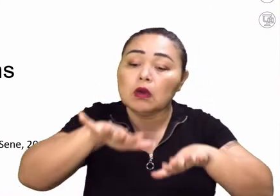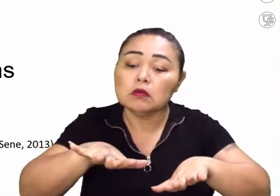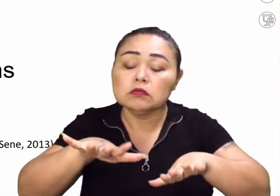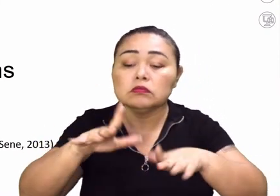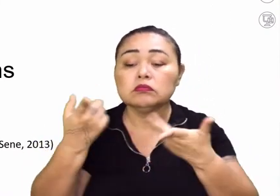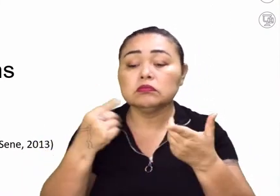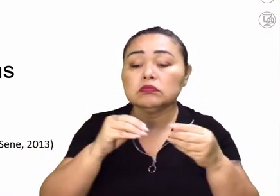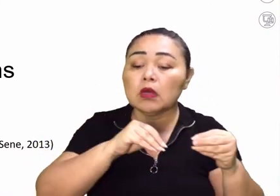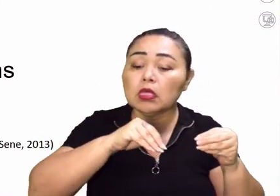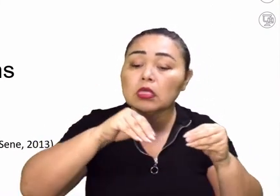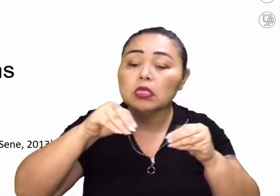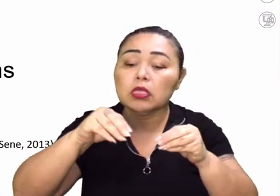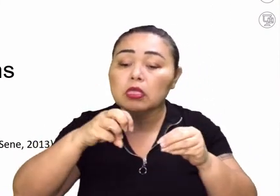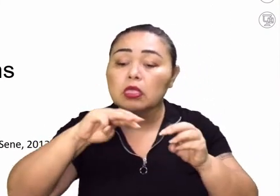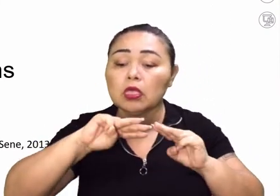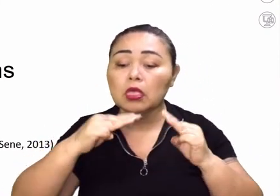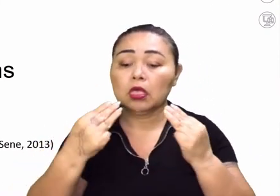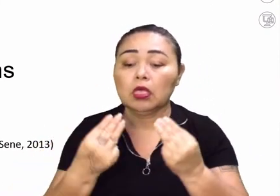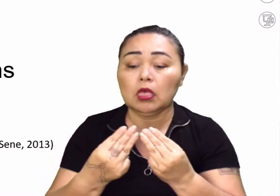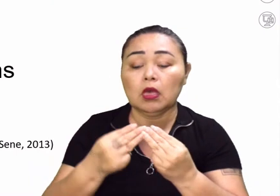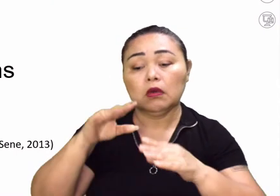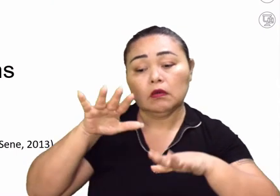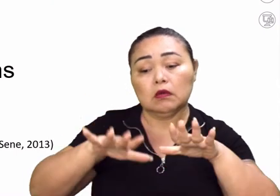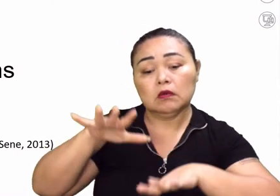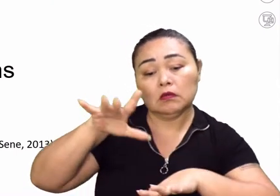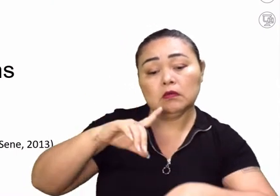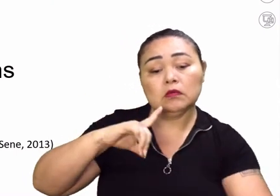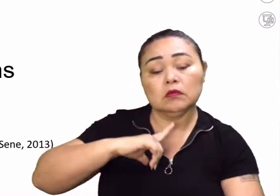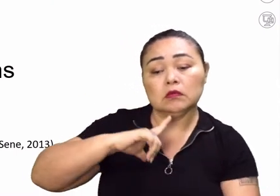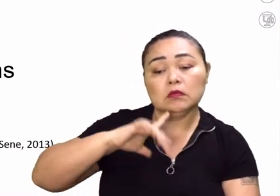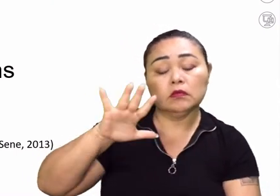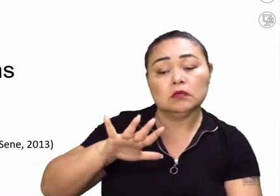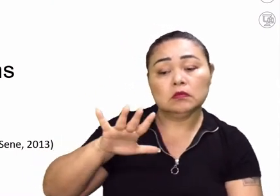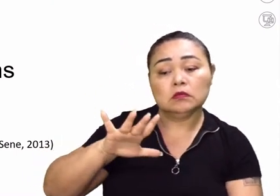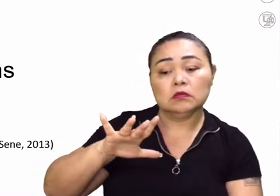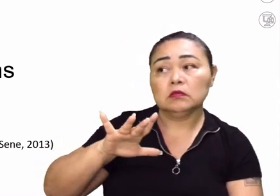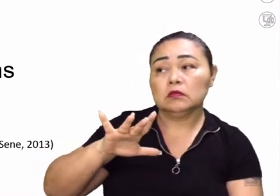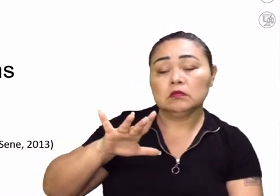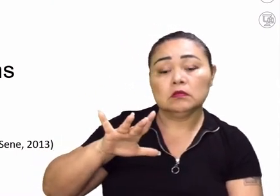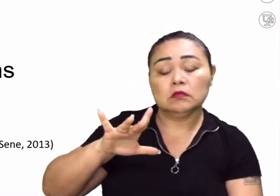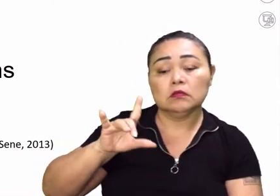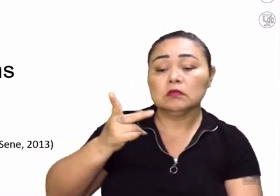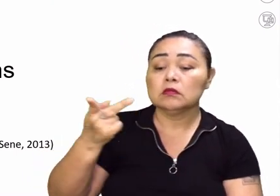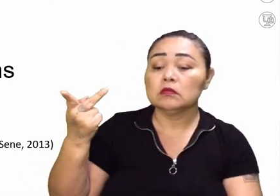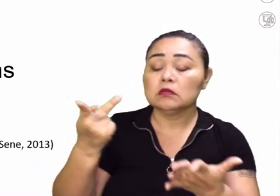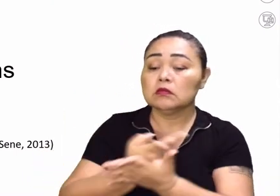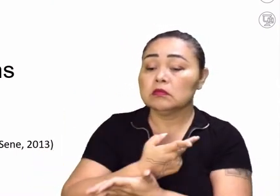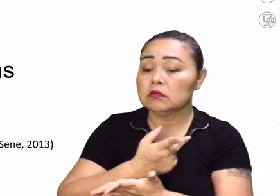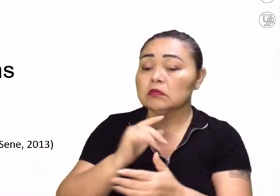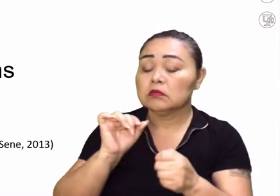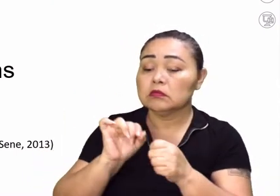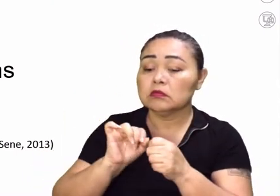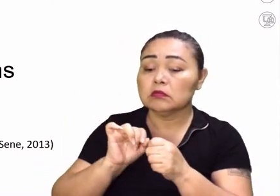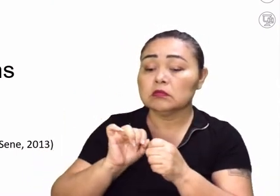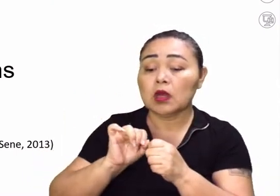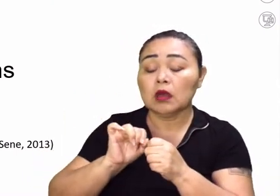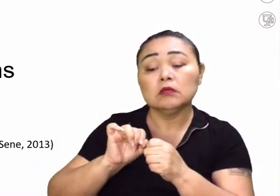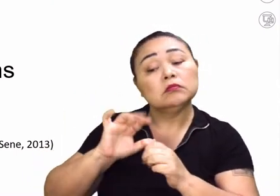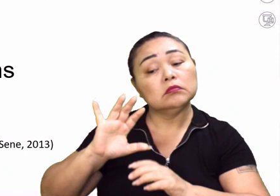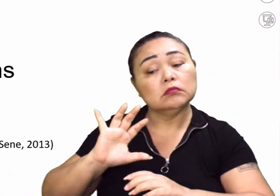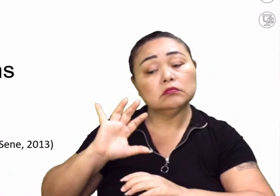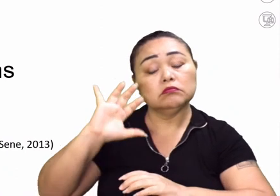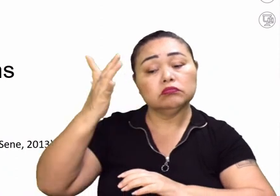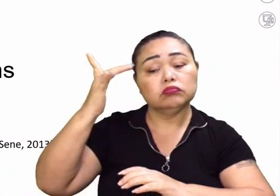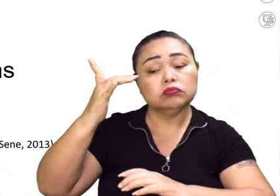aí esses deslocamentos de massa Depende se ainda tem aquelas que aquela situação que acontece de uma forma muito drástica né